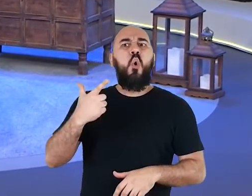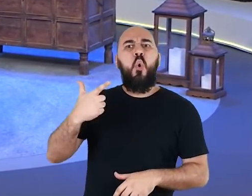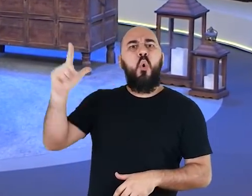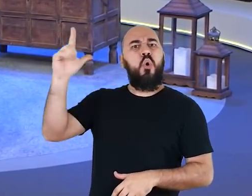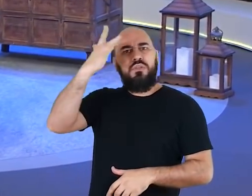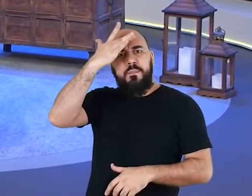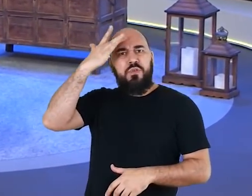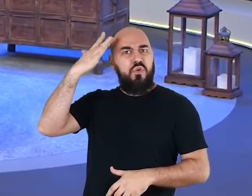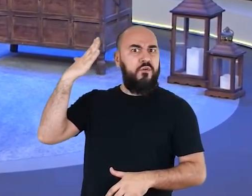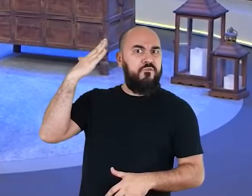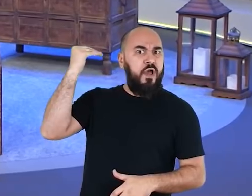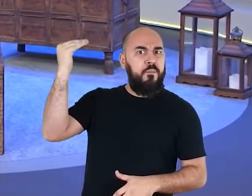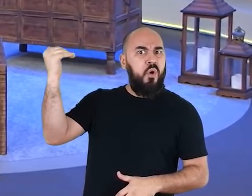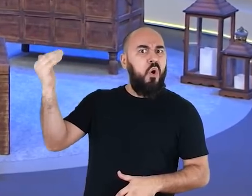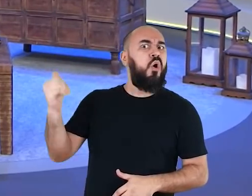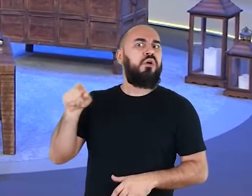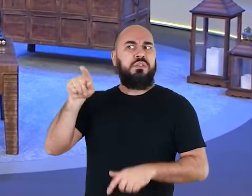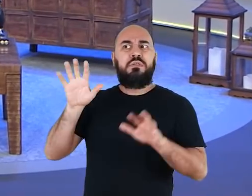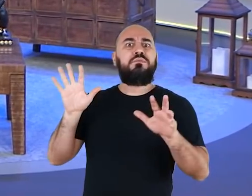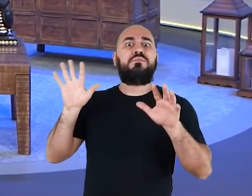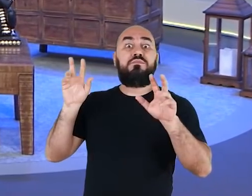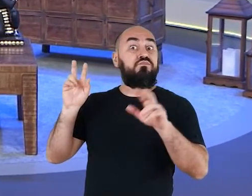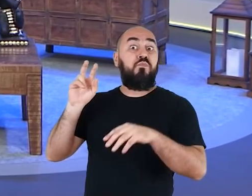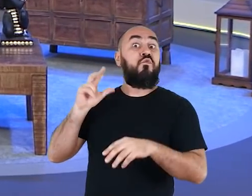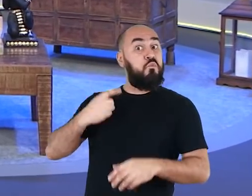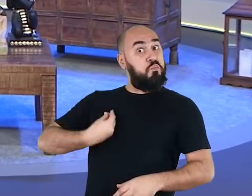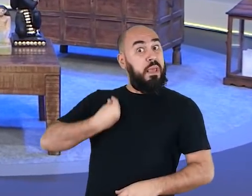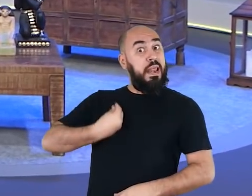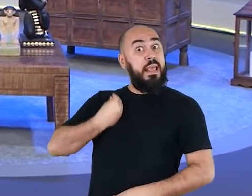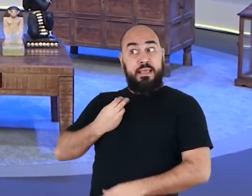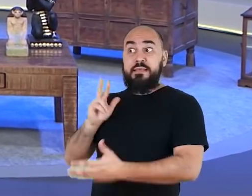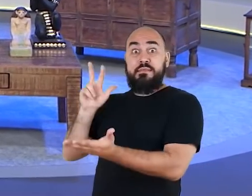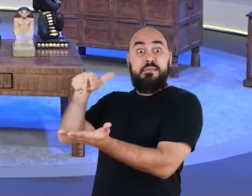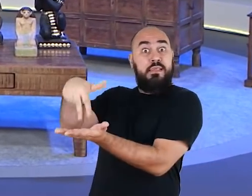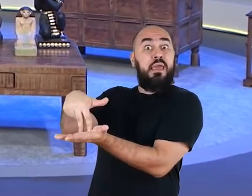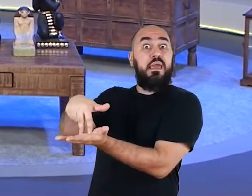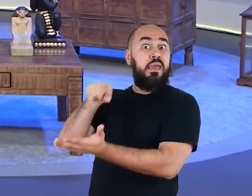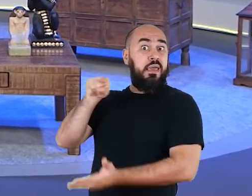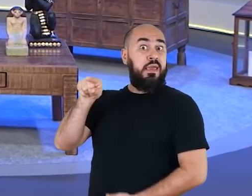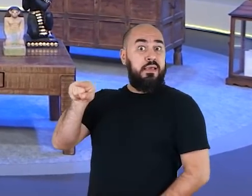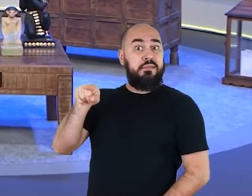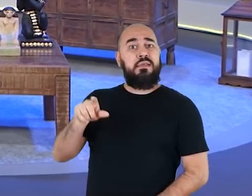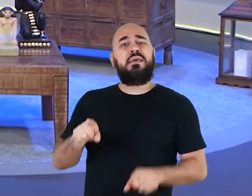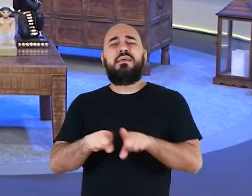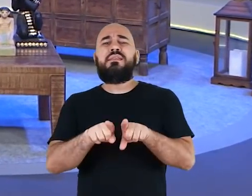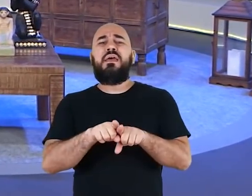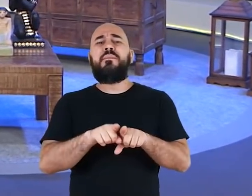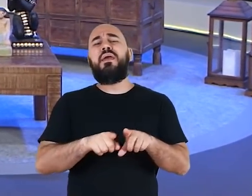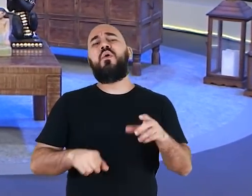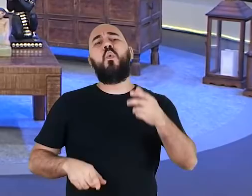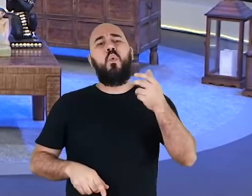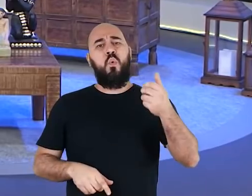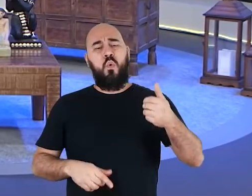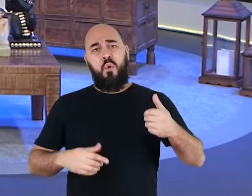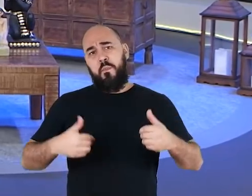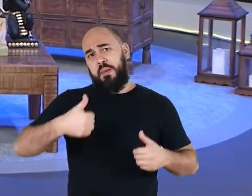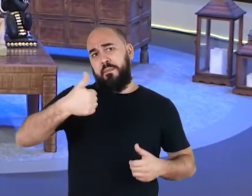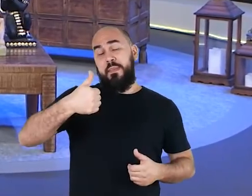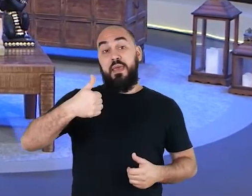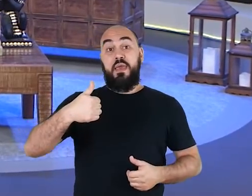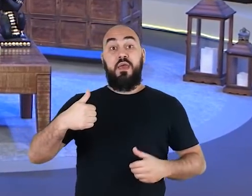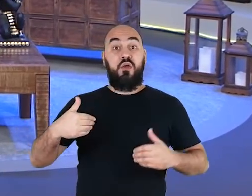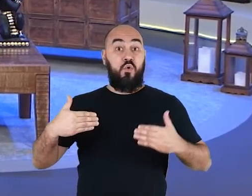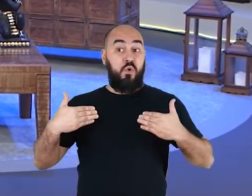atriz e cantora Jennifer Lopez, e também o primeiro-ministro português José Sócrates, que na época era